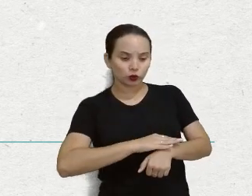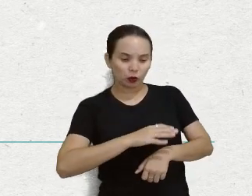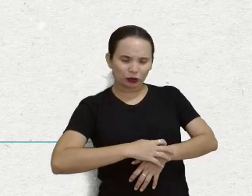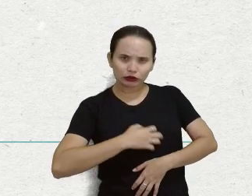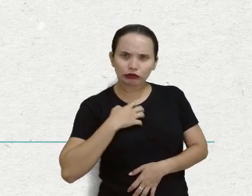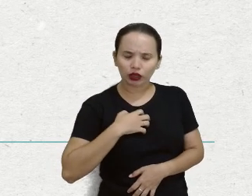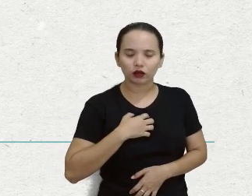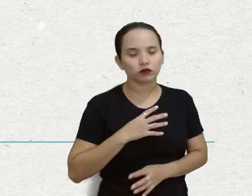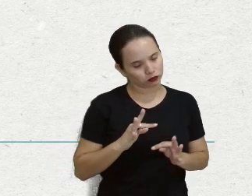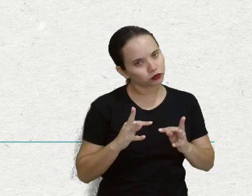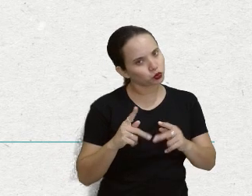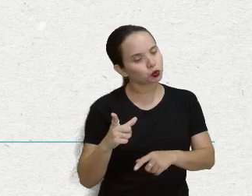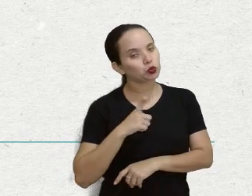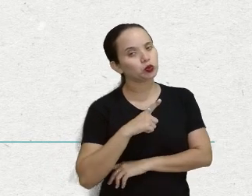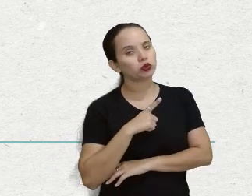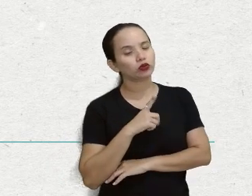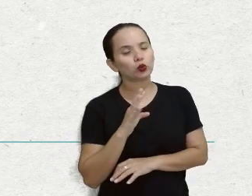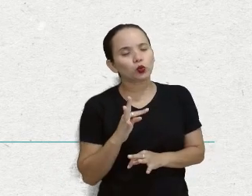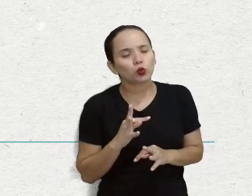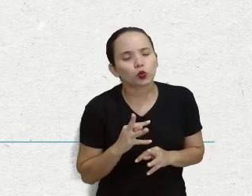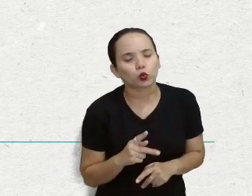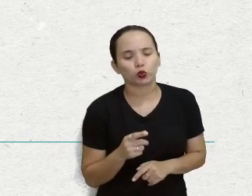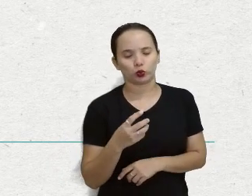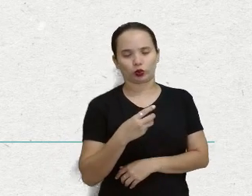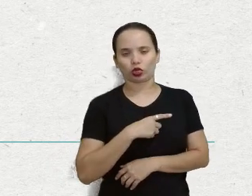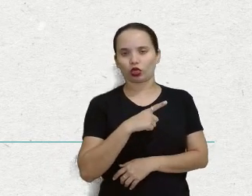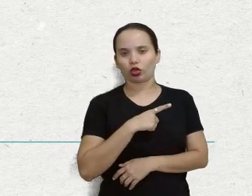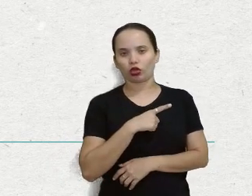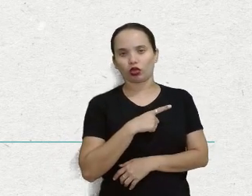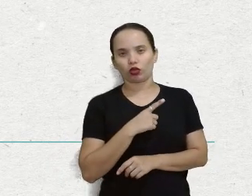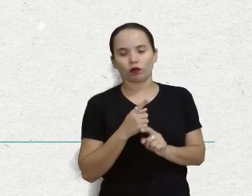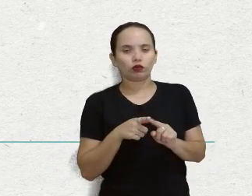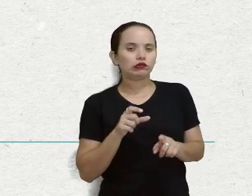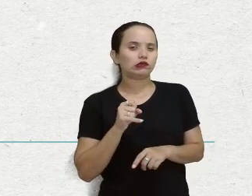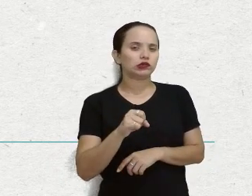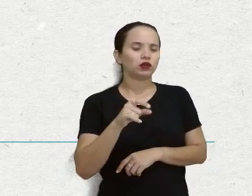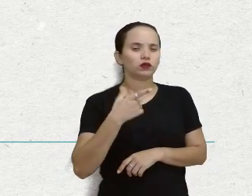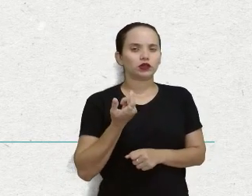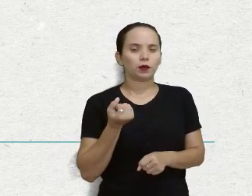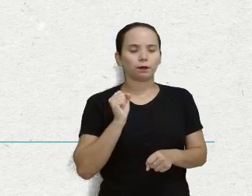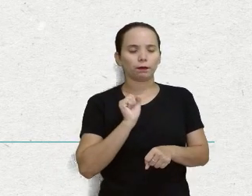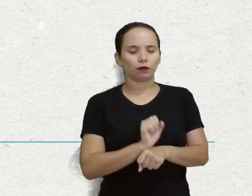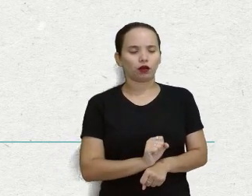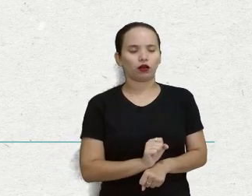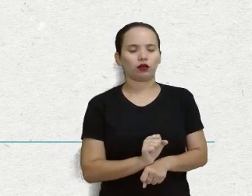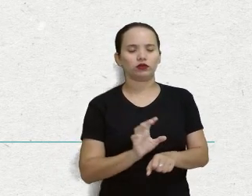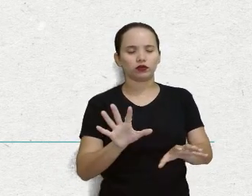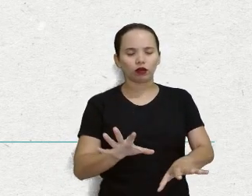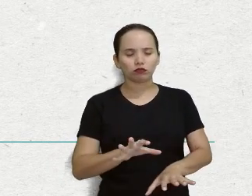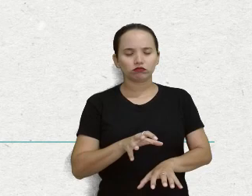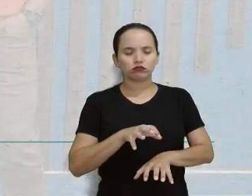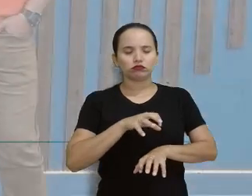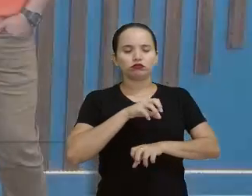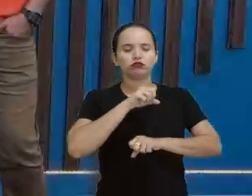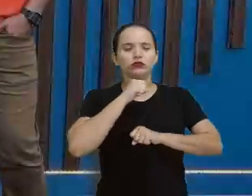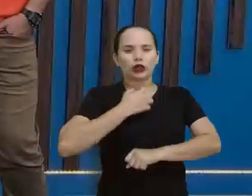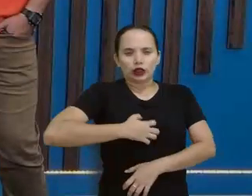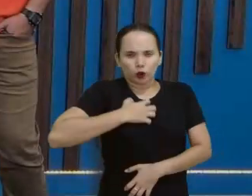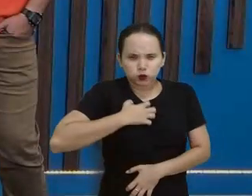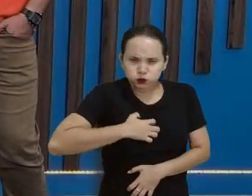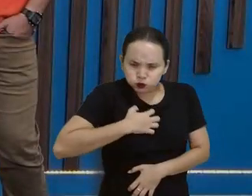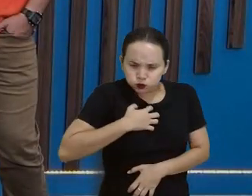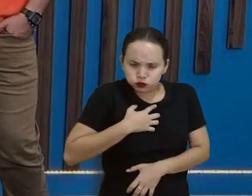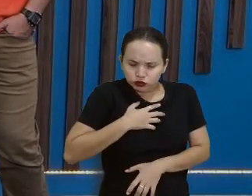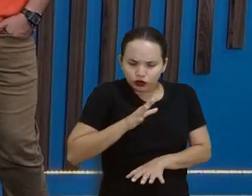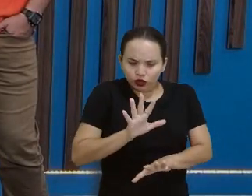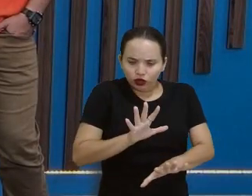mundo tem momentos de raiva, de fúria, etc. Mas você puder, vou dar uma pausa eu vou respirar, eu não vou deixar essa raiva